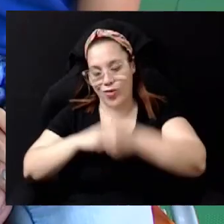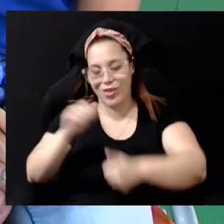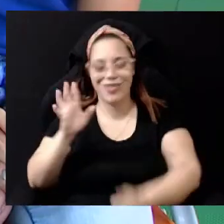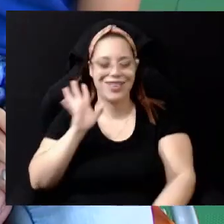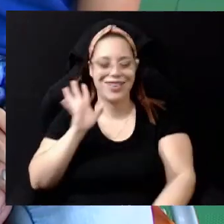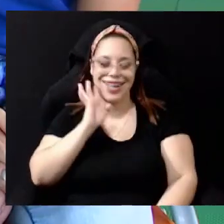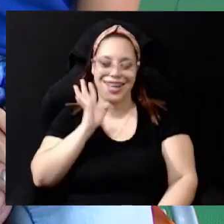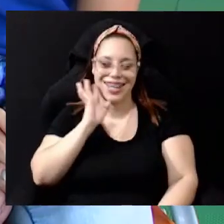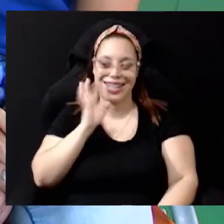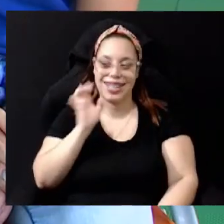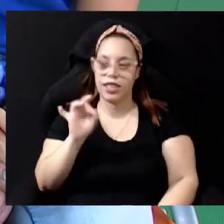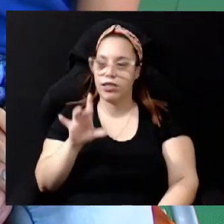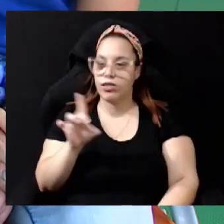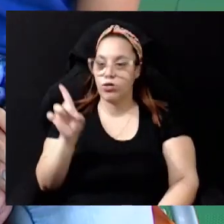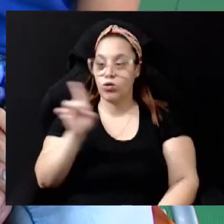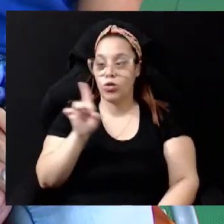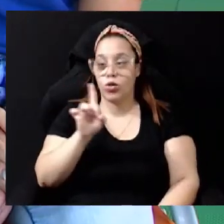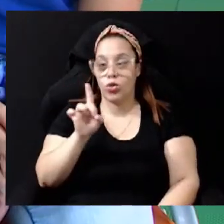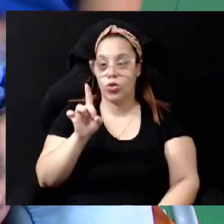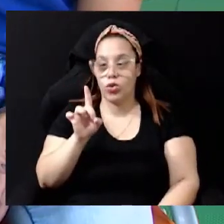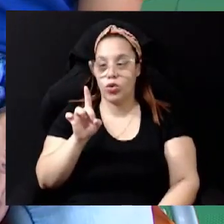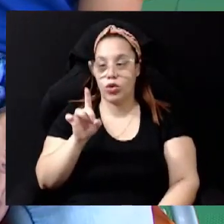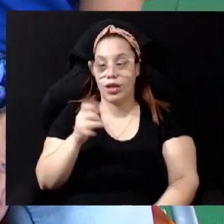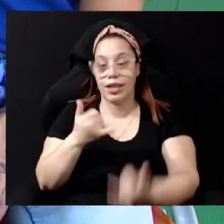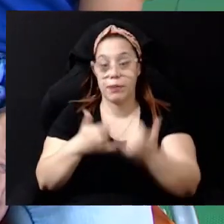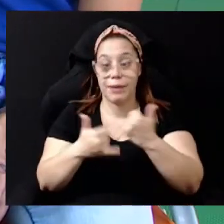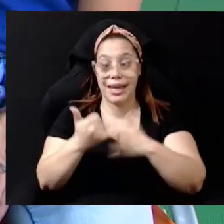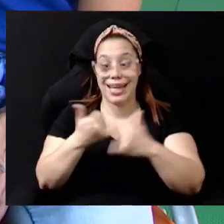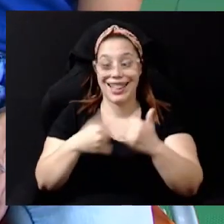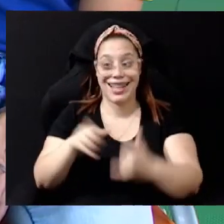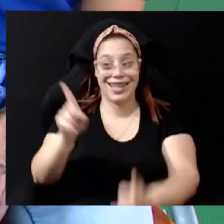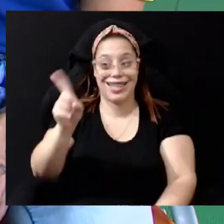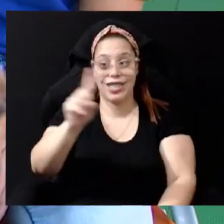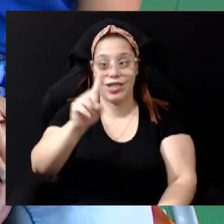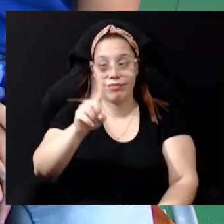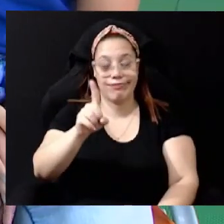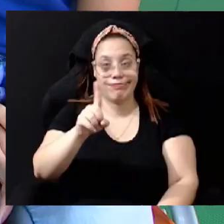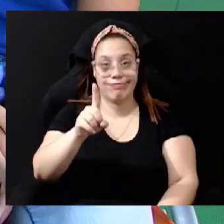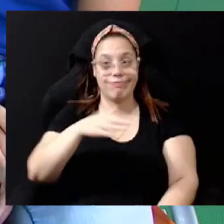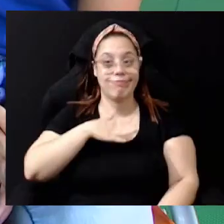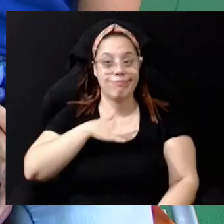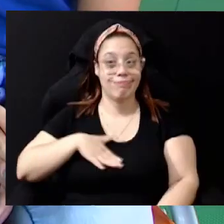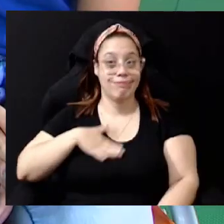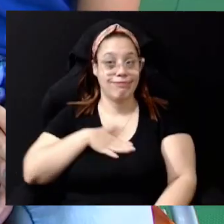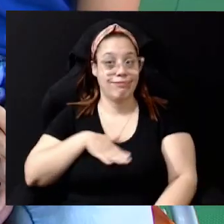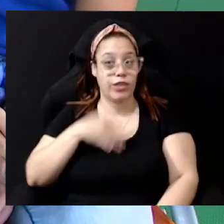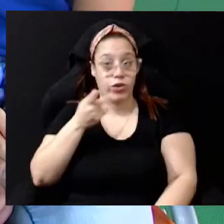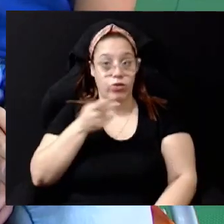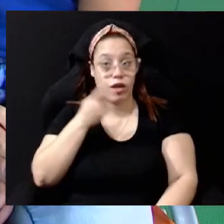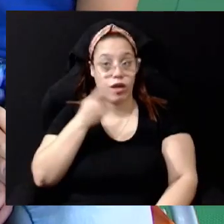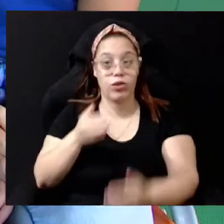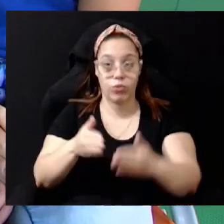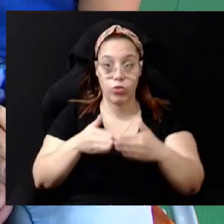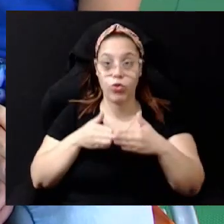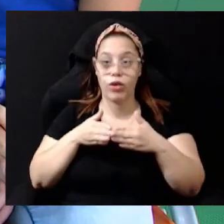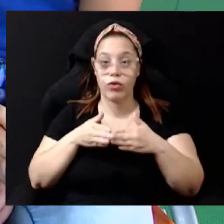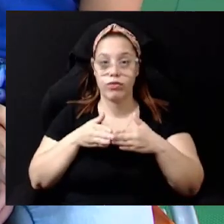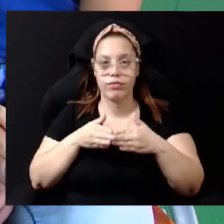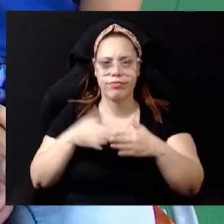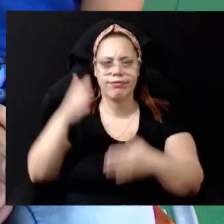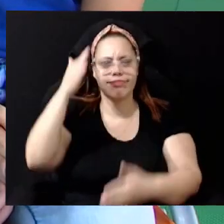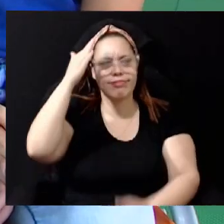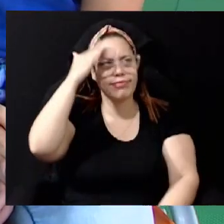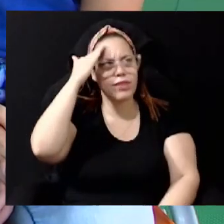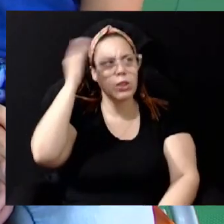física, era sempre muito legal. Só que assim, não é só recreação. Não. Gostaria que você falasse mais sobre isso, por favor, para